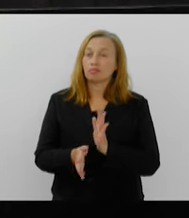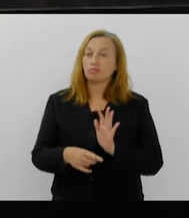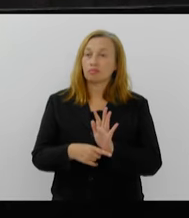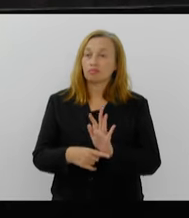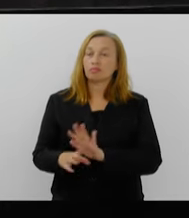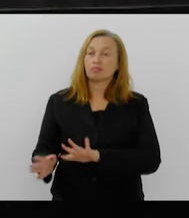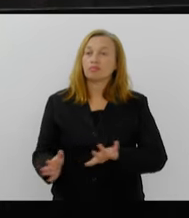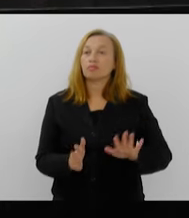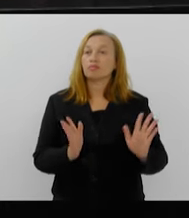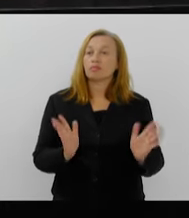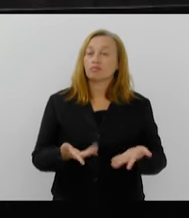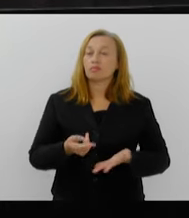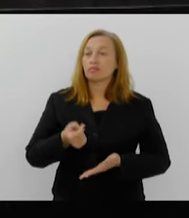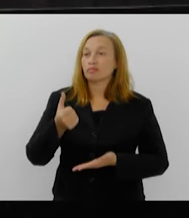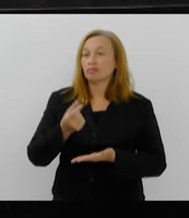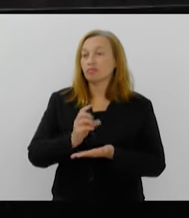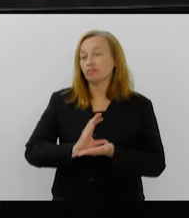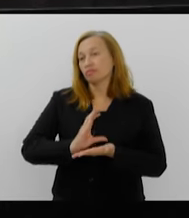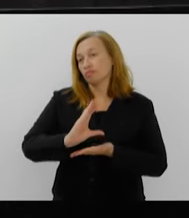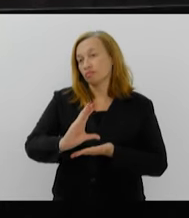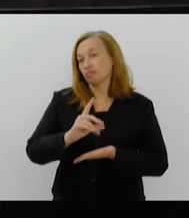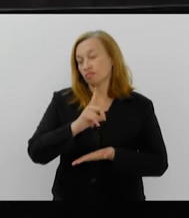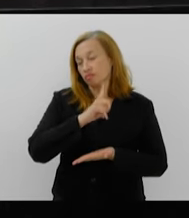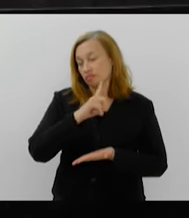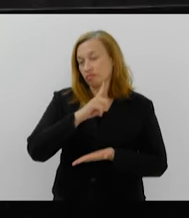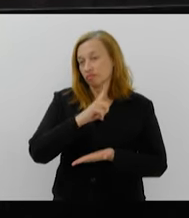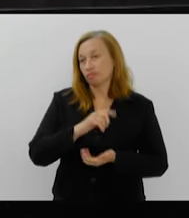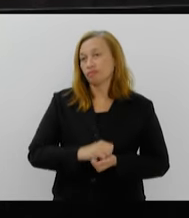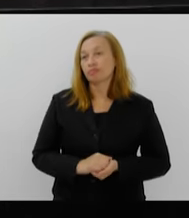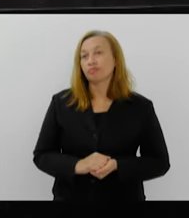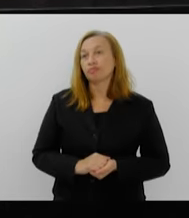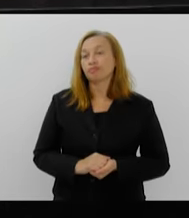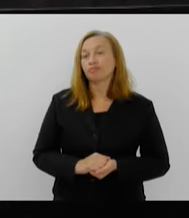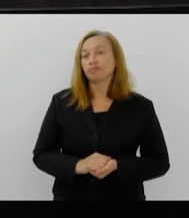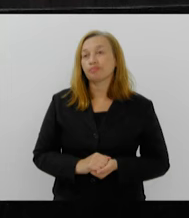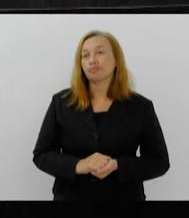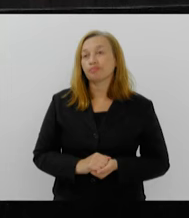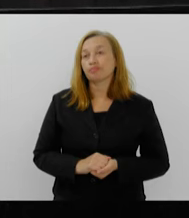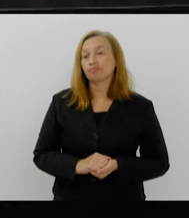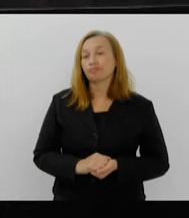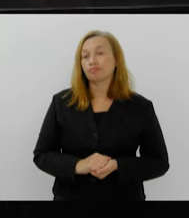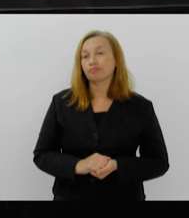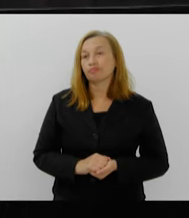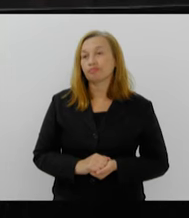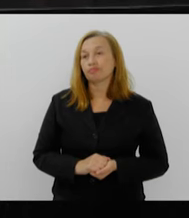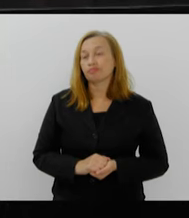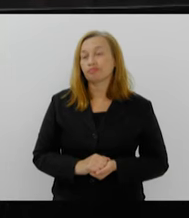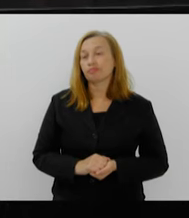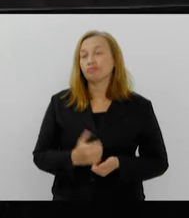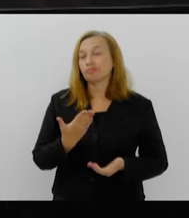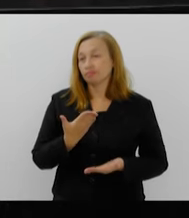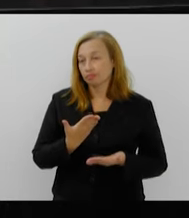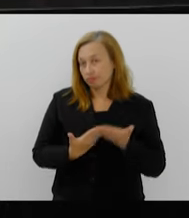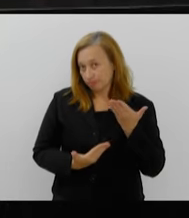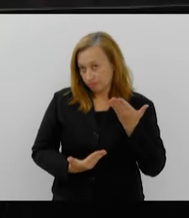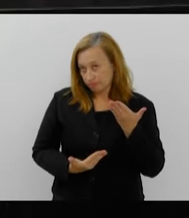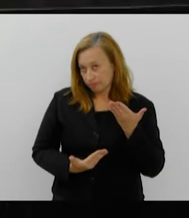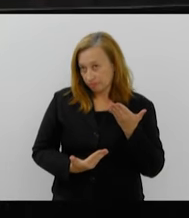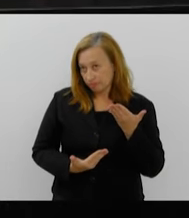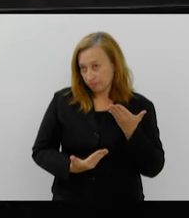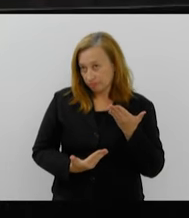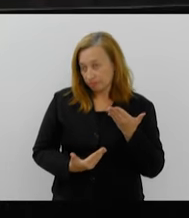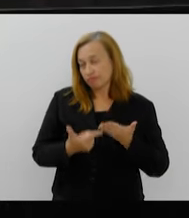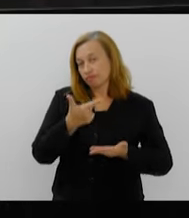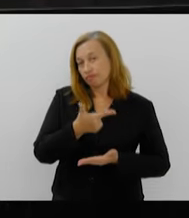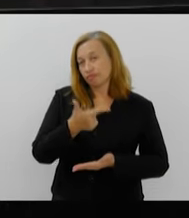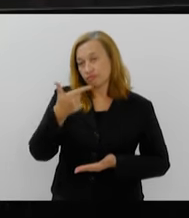o pouquíssimo recurso disponível que nós temos e com a situação de déficit, repito, de cerca de